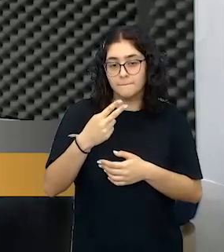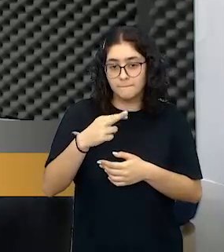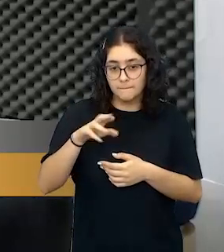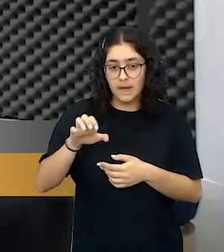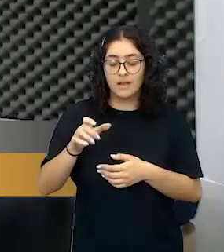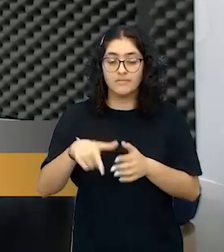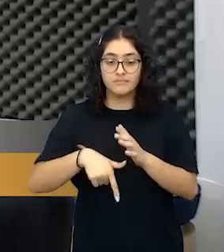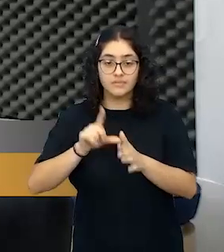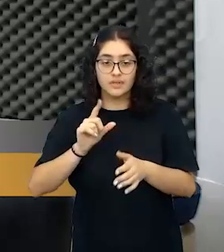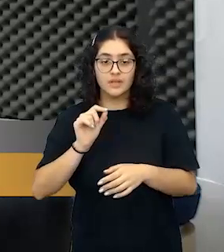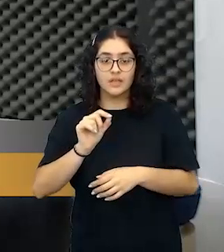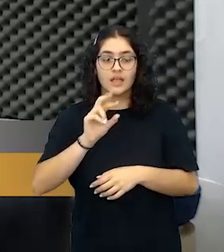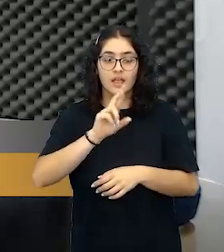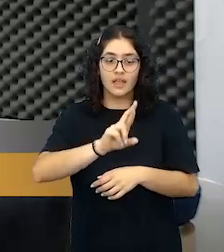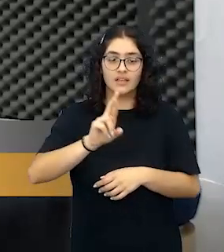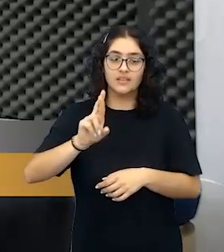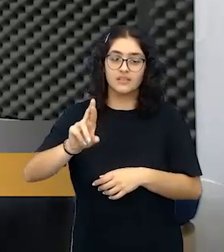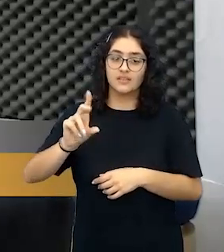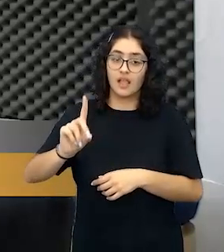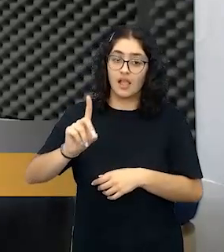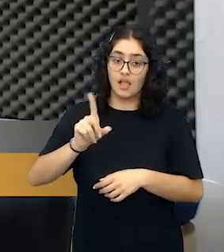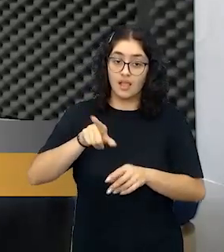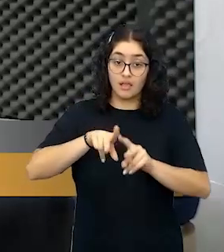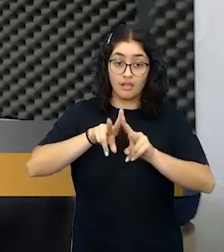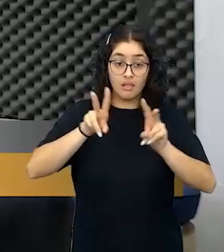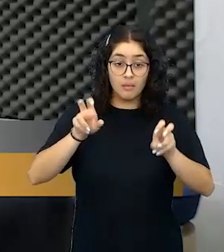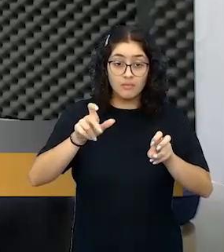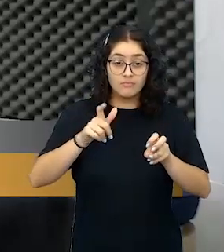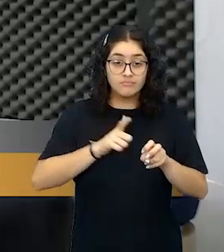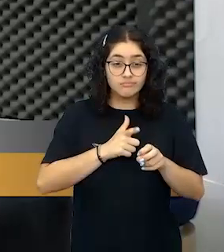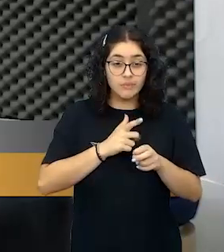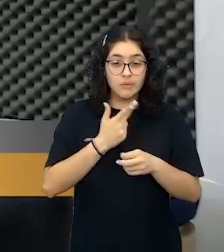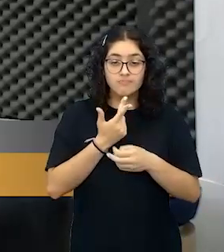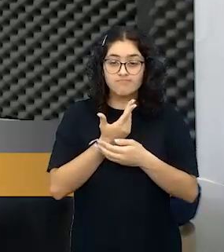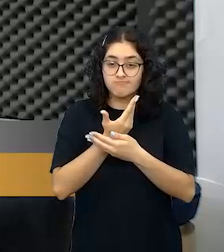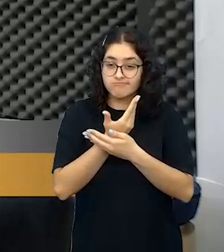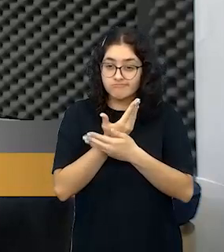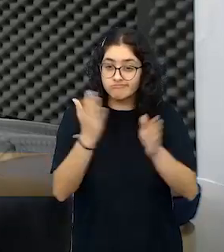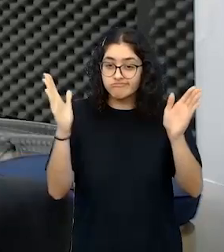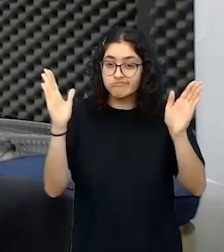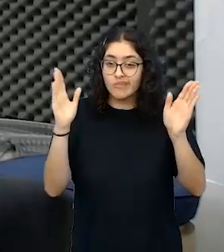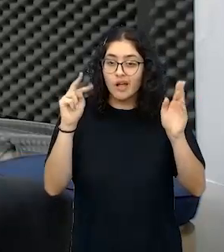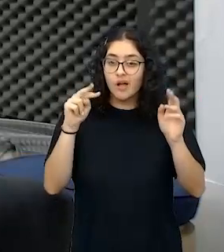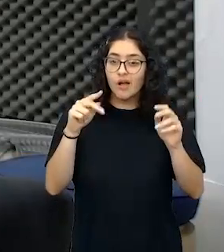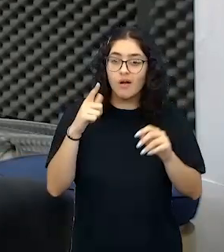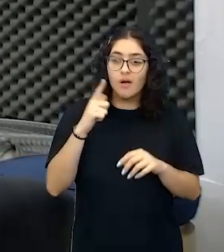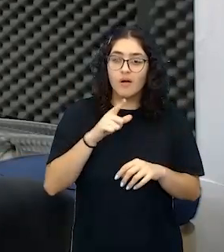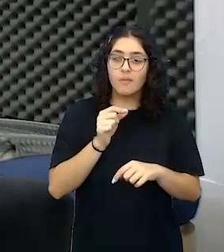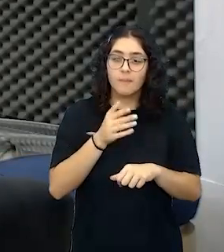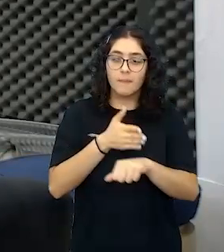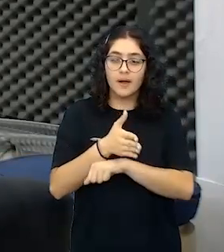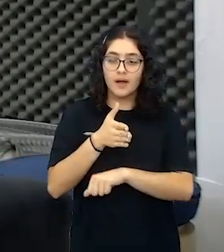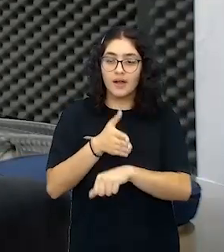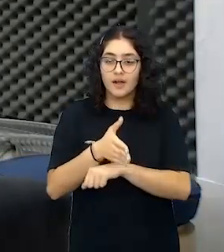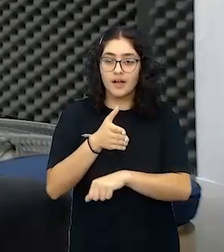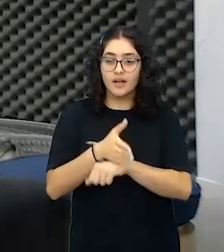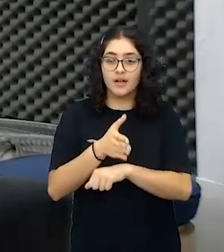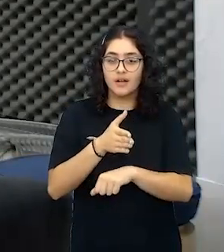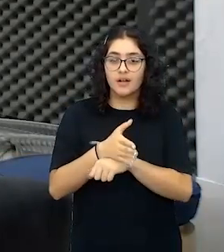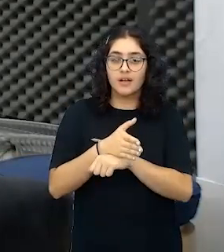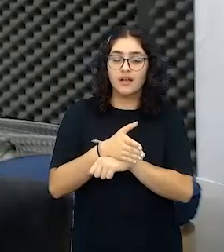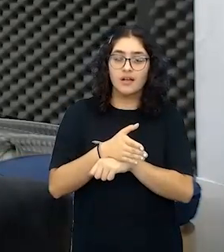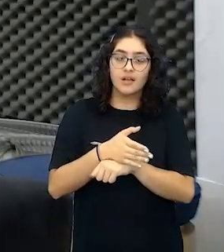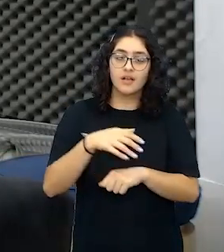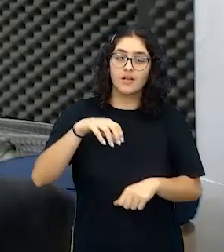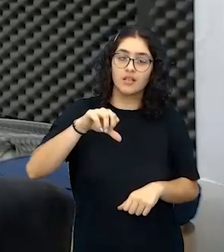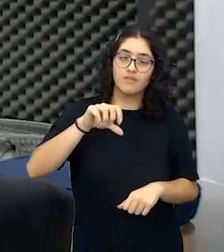científica em RRD. E esse tema nos deu muita felicidade e nós tivemos a participação das